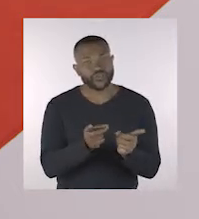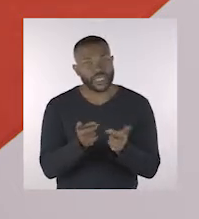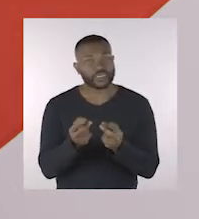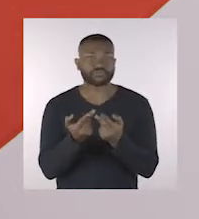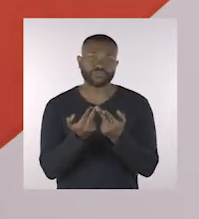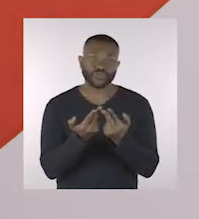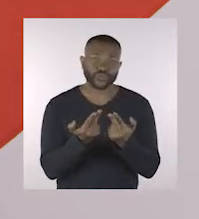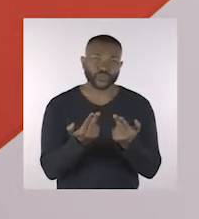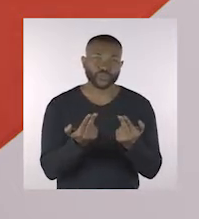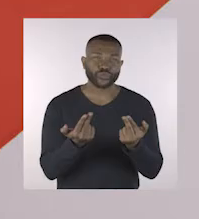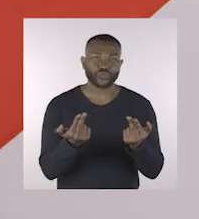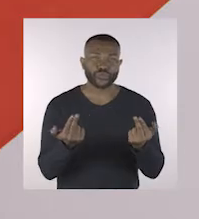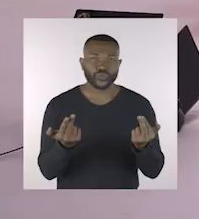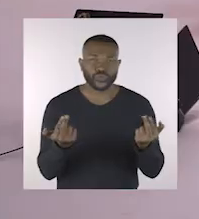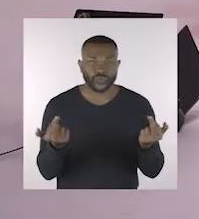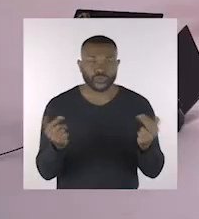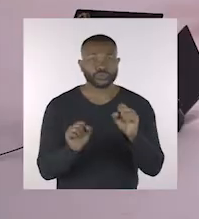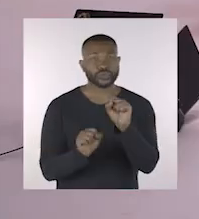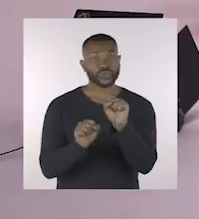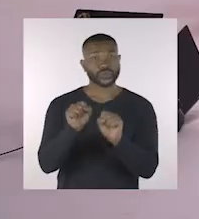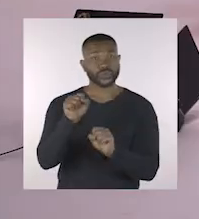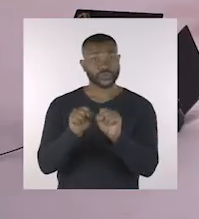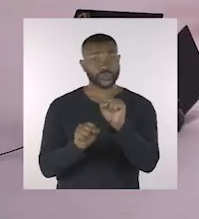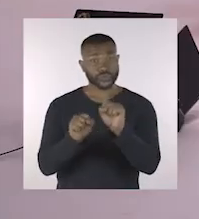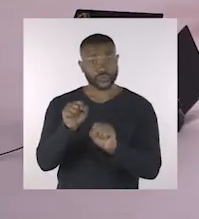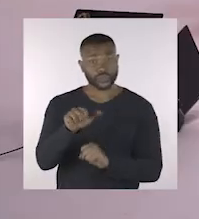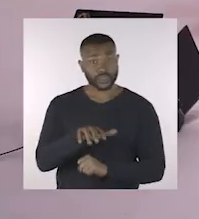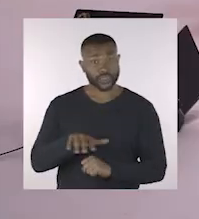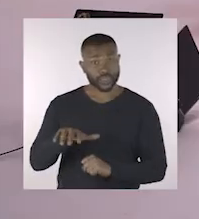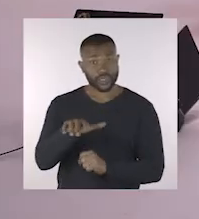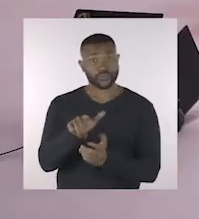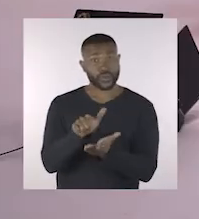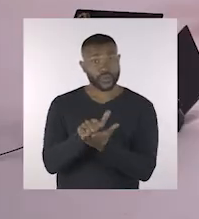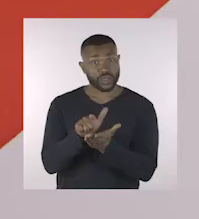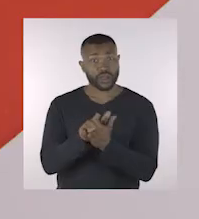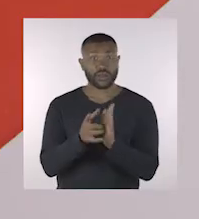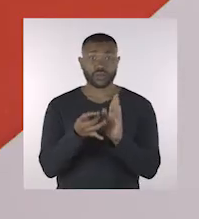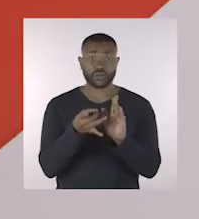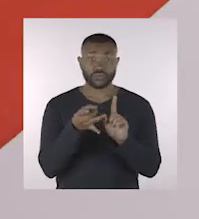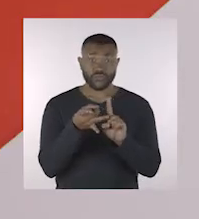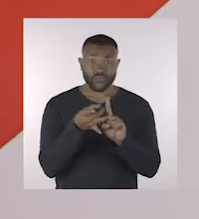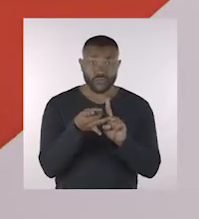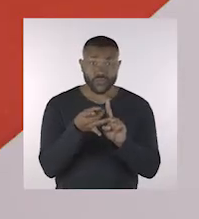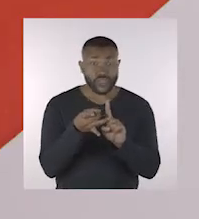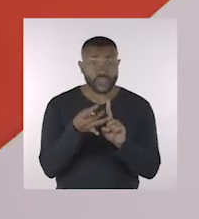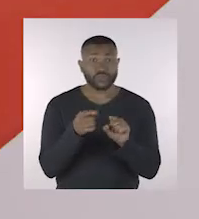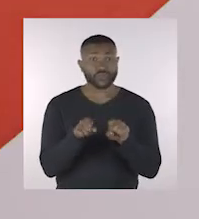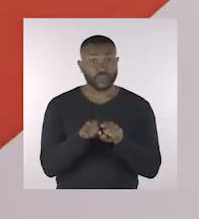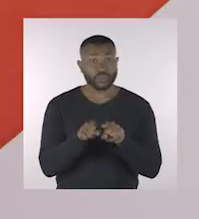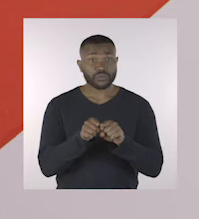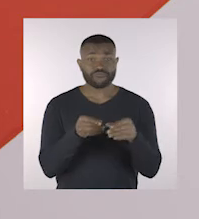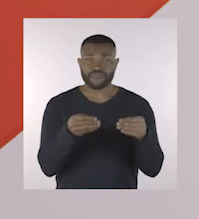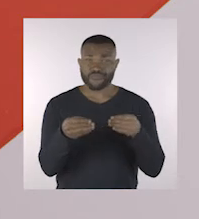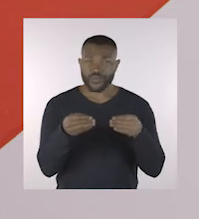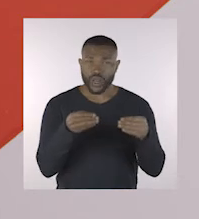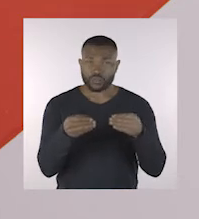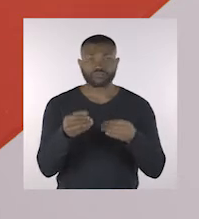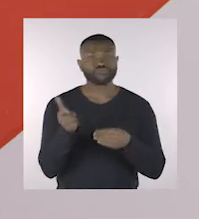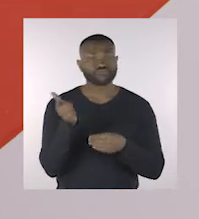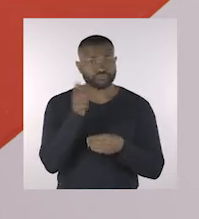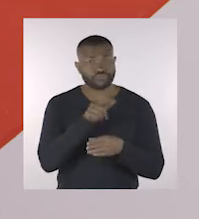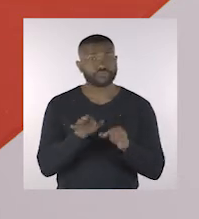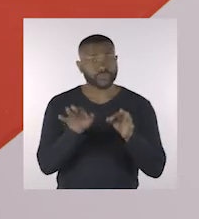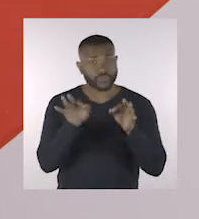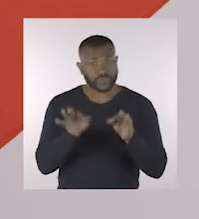e e vender esses produtos para as indústrias tanto na área do papelão do vidro do Plástico